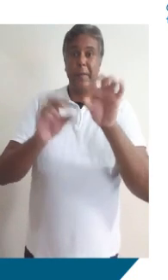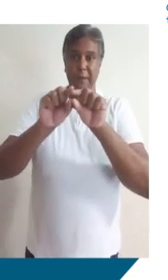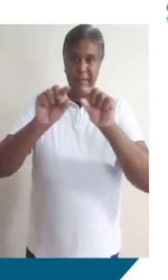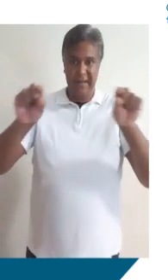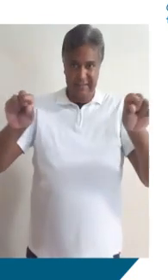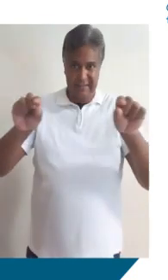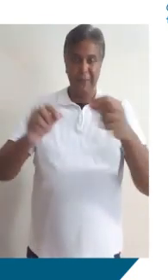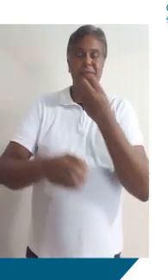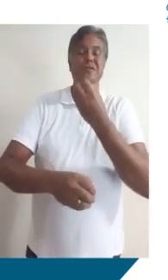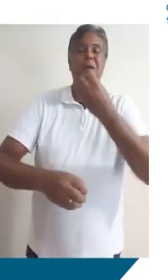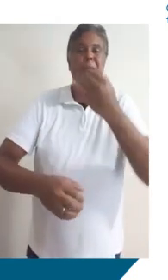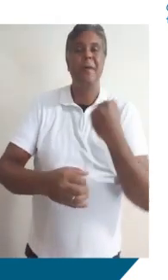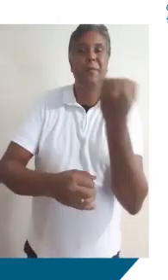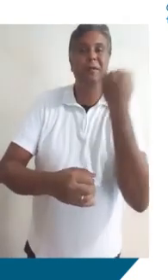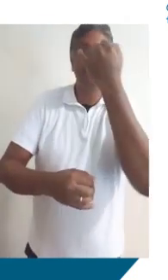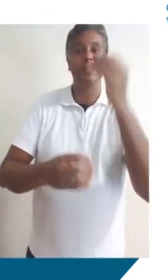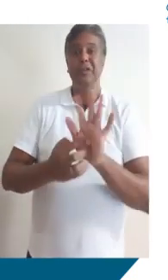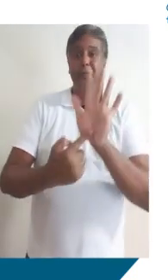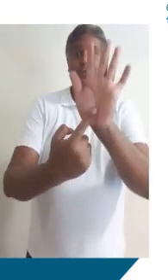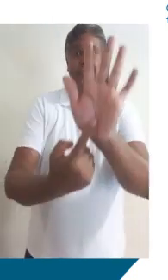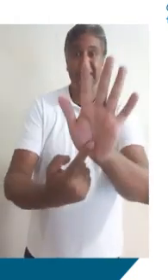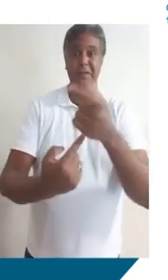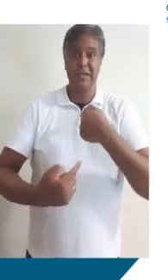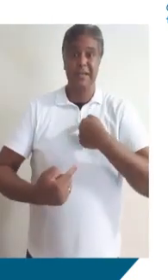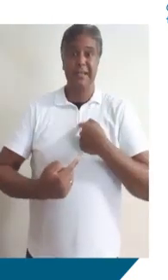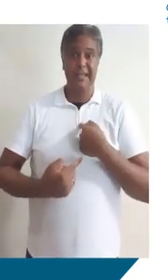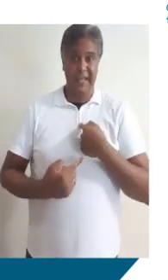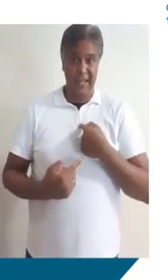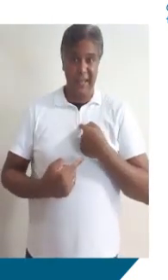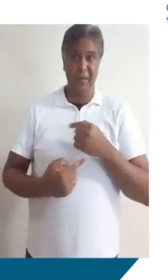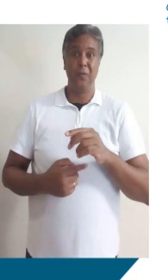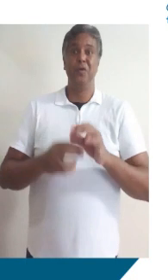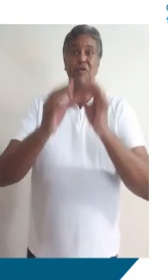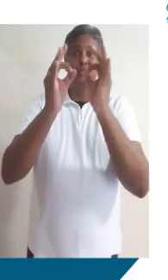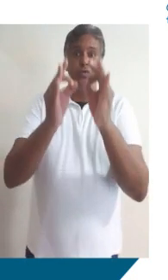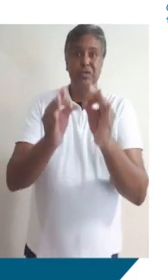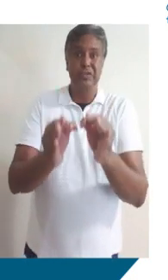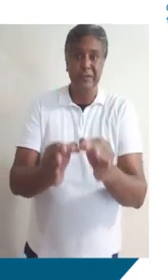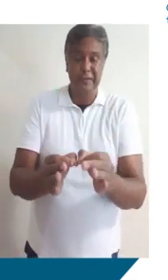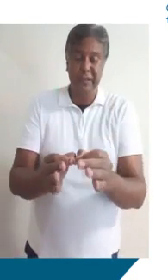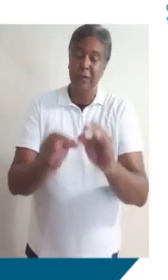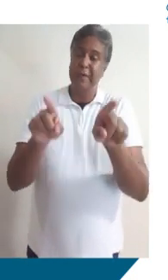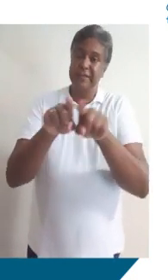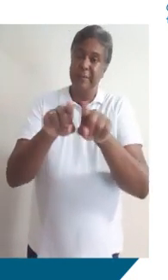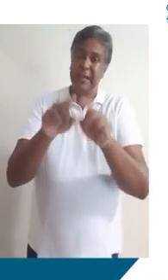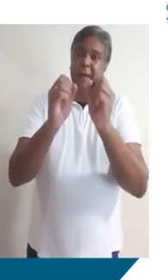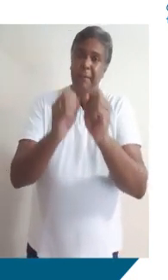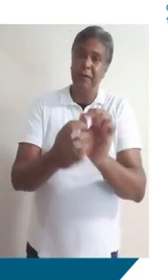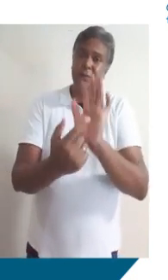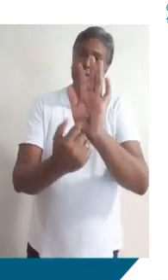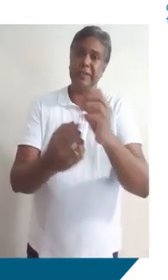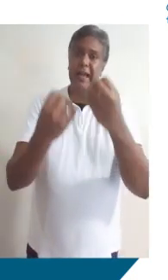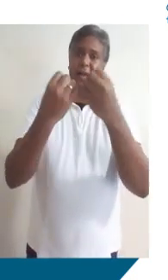assumindo que pois é igual a porquê, porque na verdade é um conectivo de justificativa. Mas eu tenho outra maneira de expressar essa opinião.